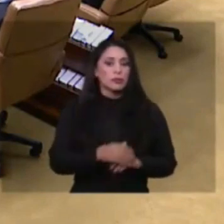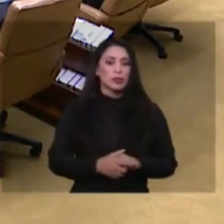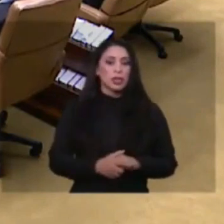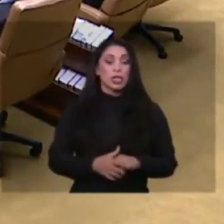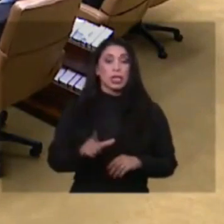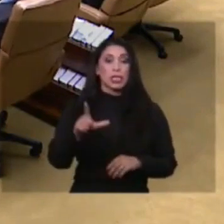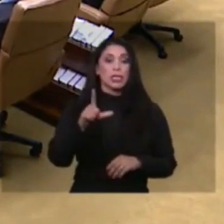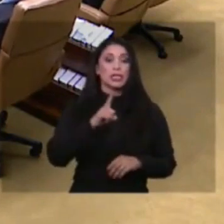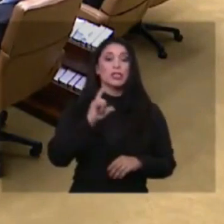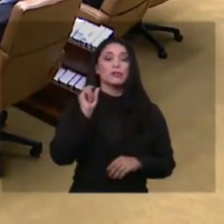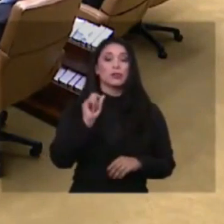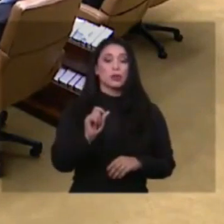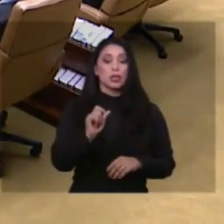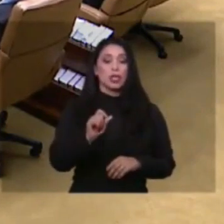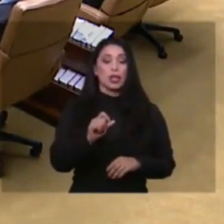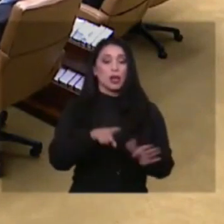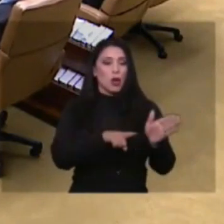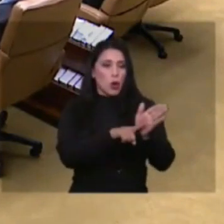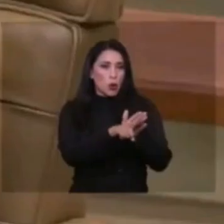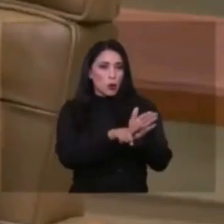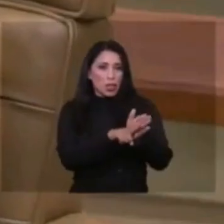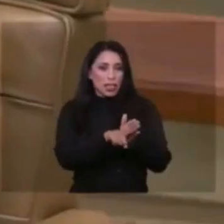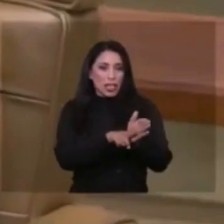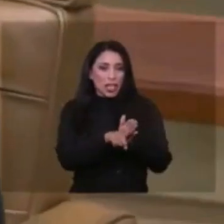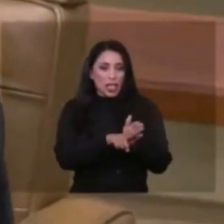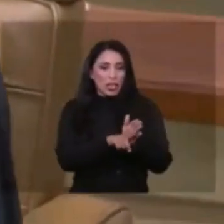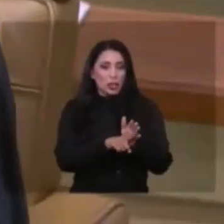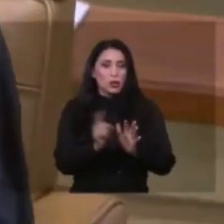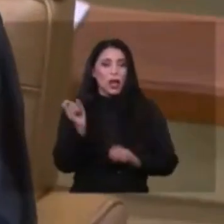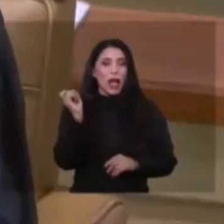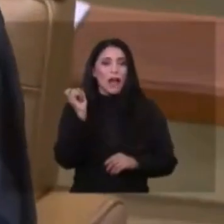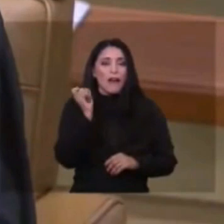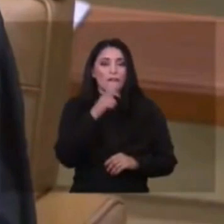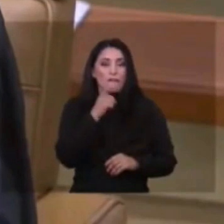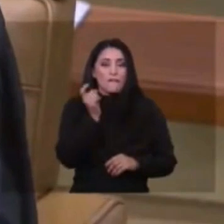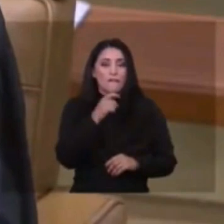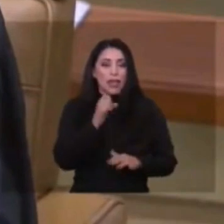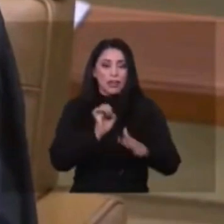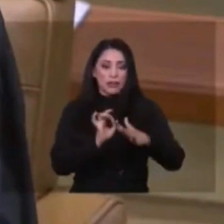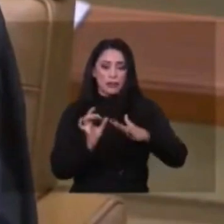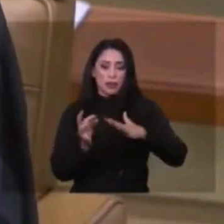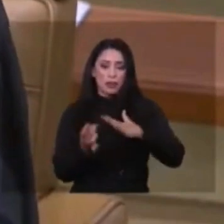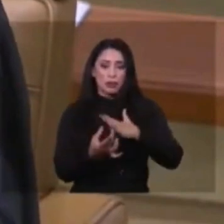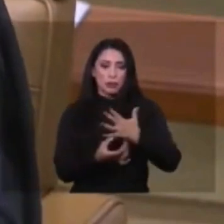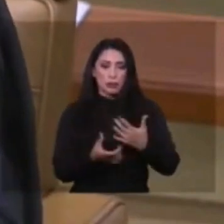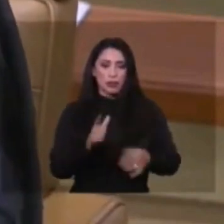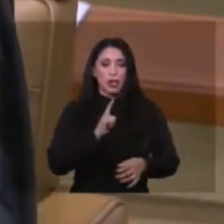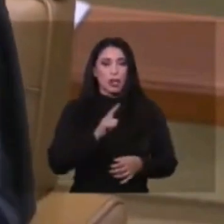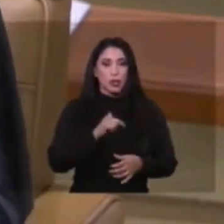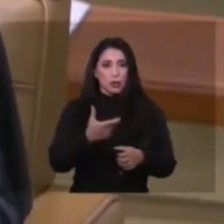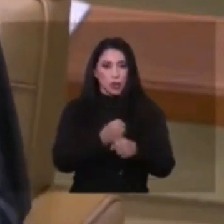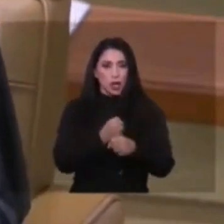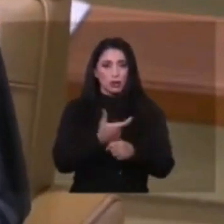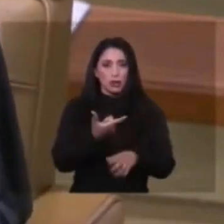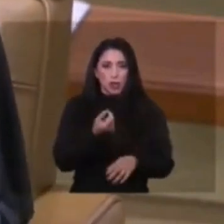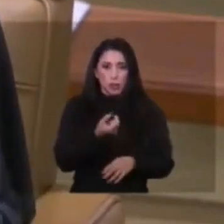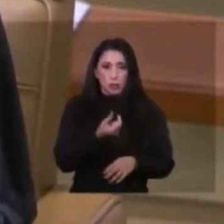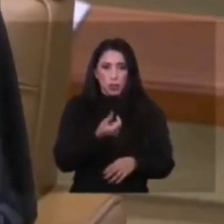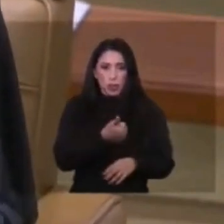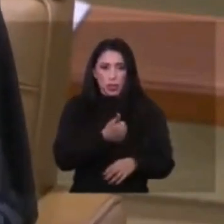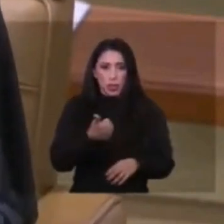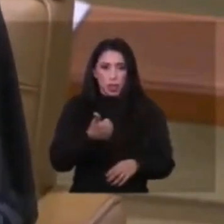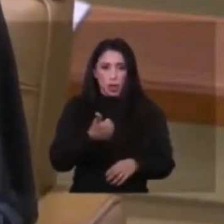de instaurar o inquérito inicialmente chamado das fake news em 2019. Vejo à minha frente